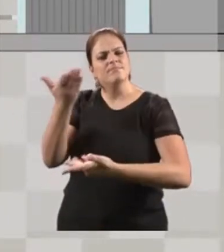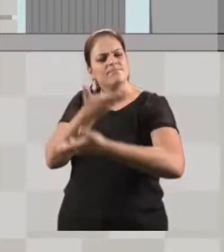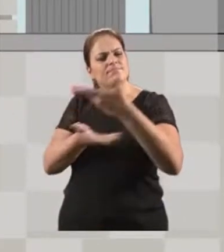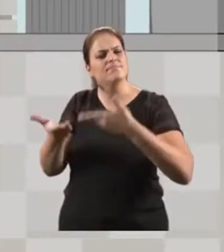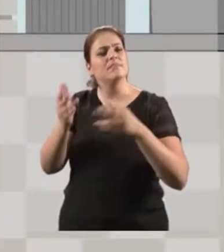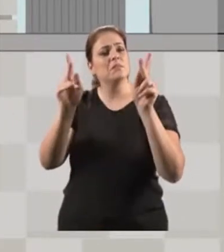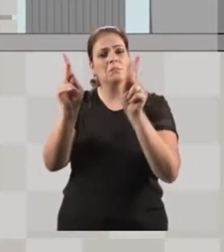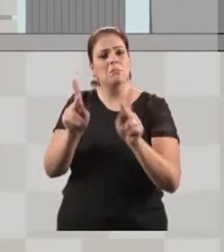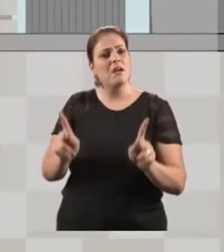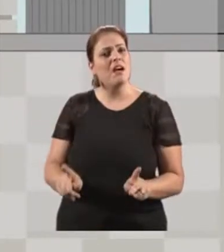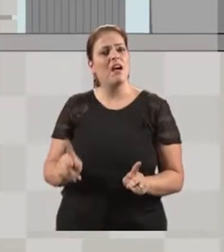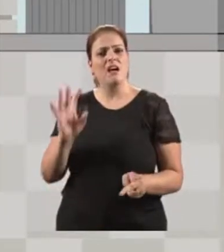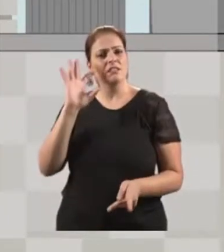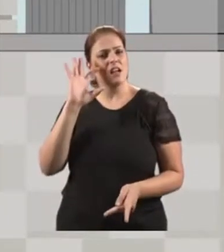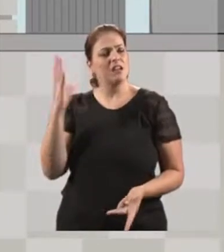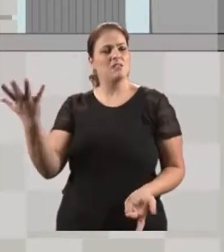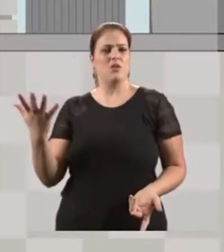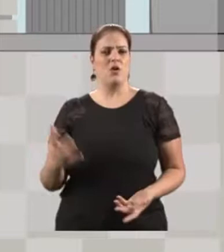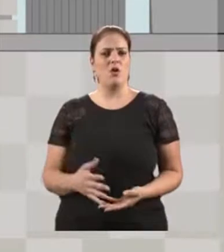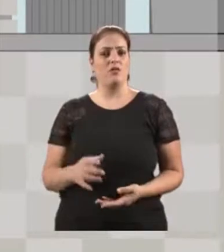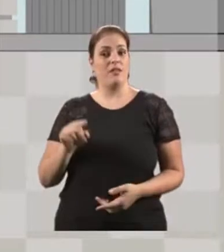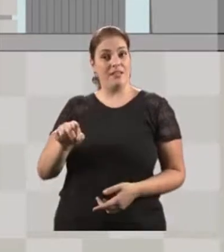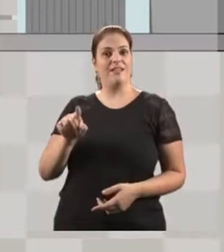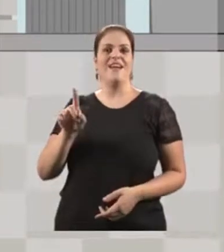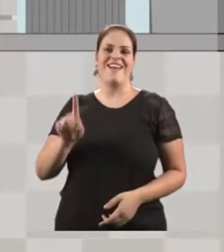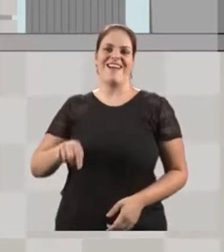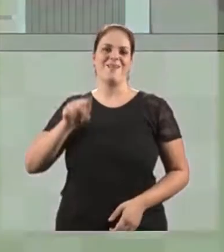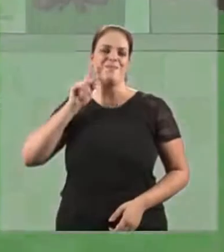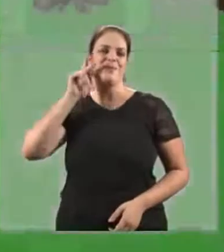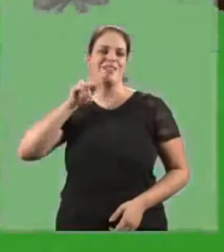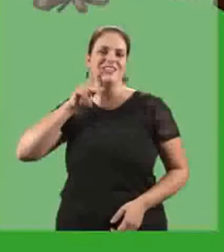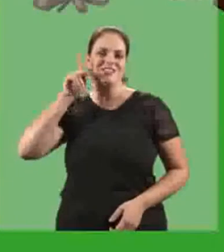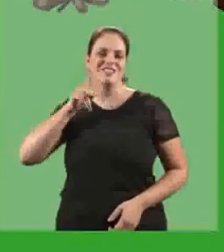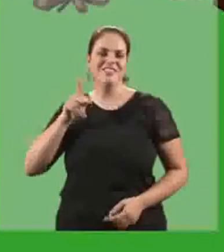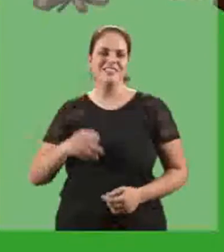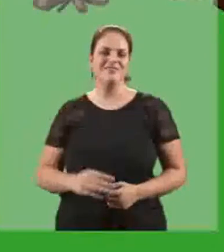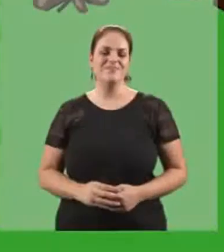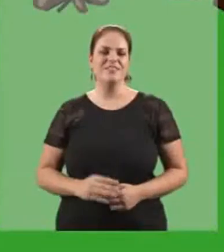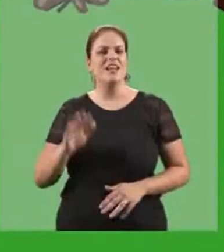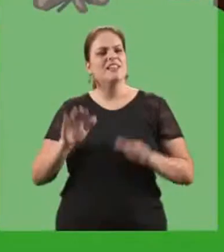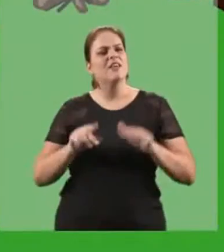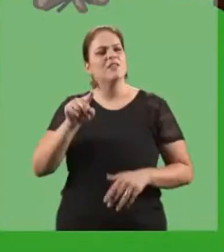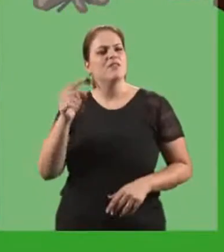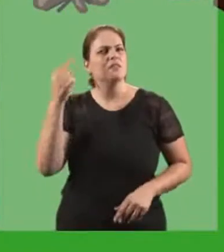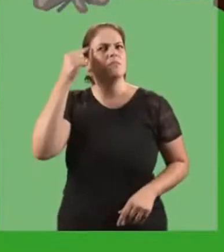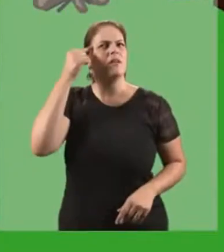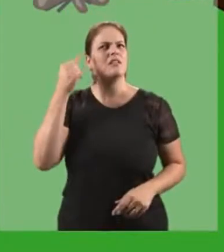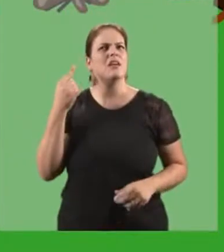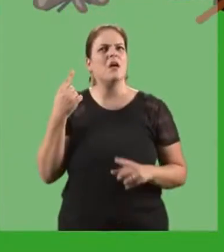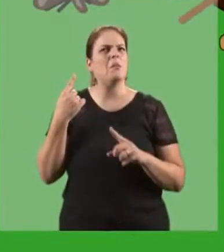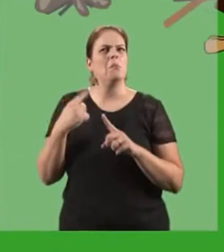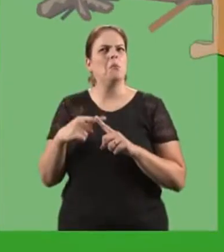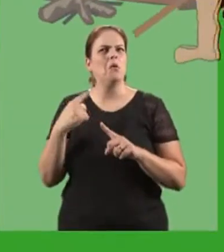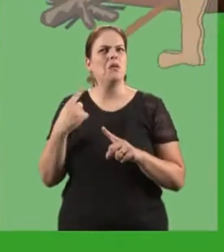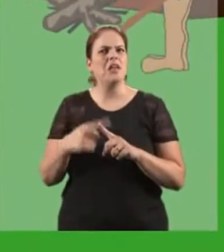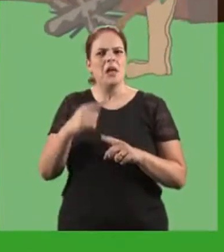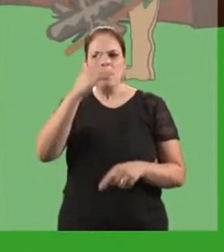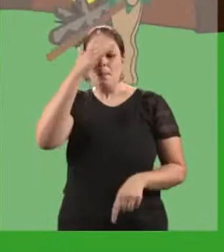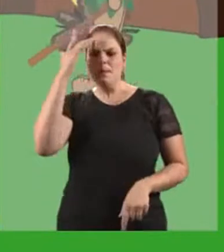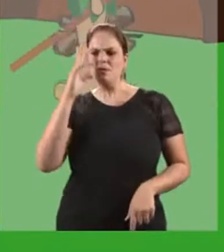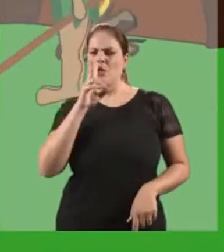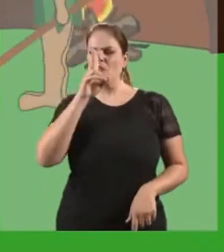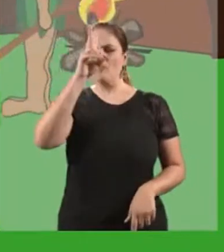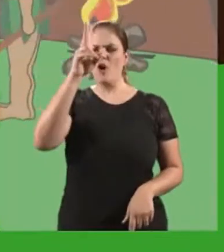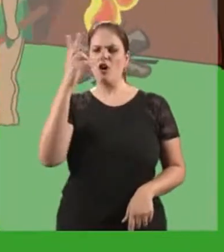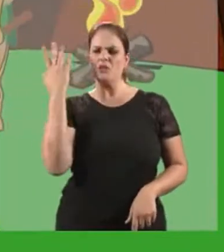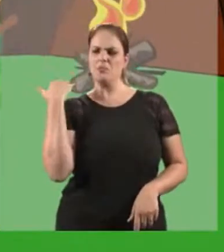as controvérsias. Isso é política. Alguém pode perguntar, mas por que os mais fortes